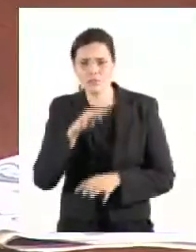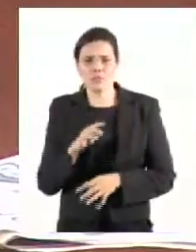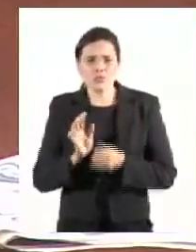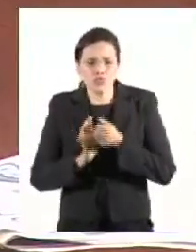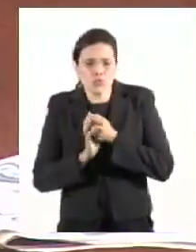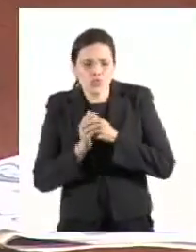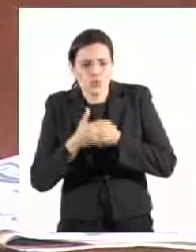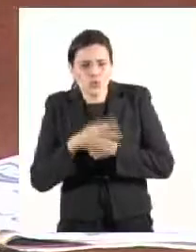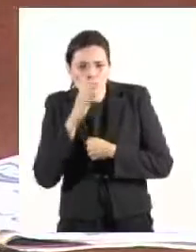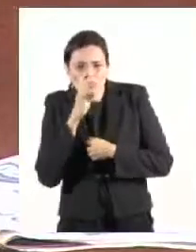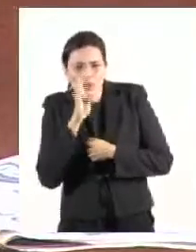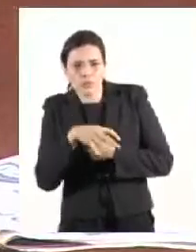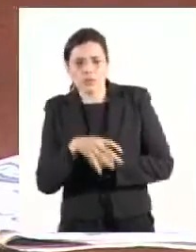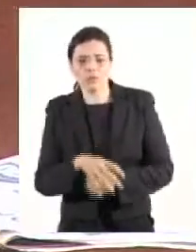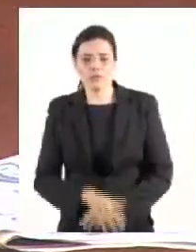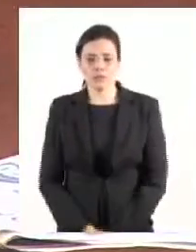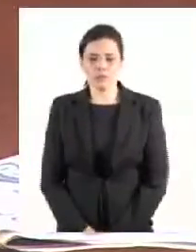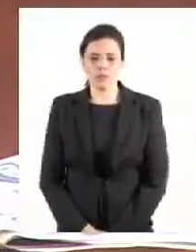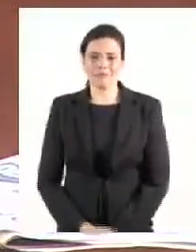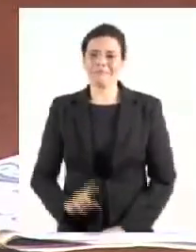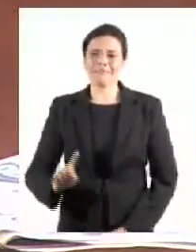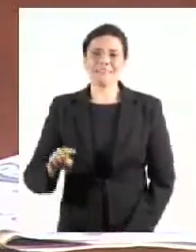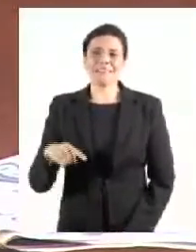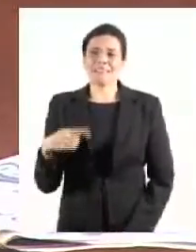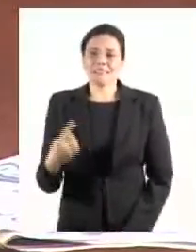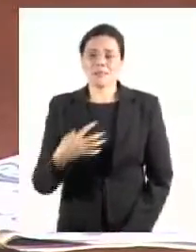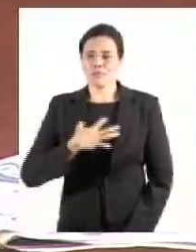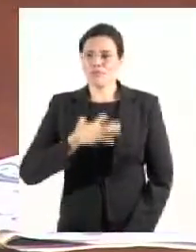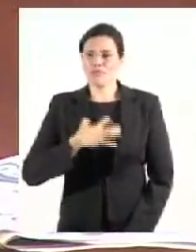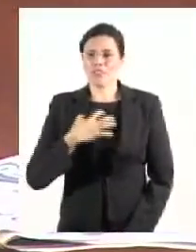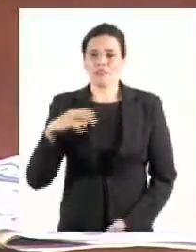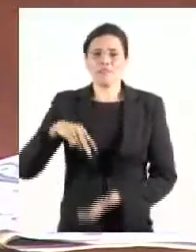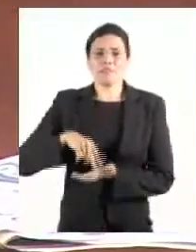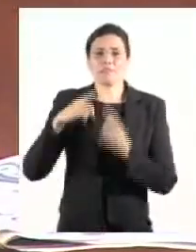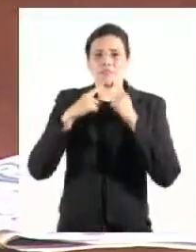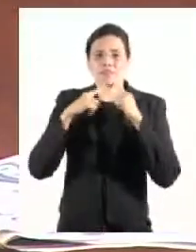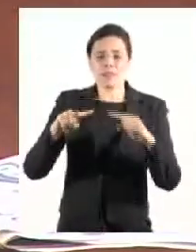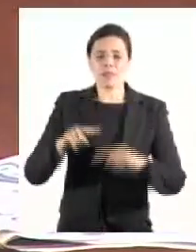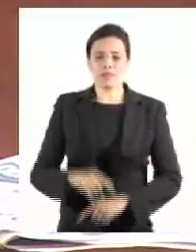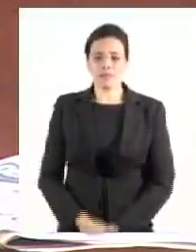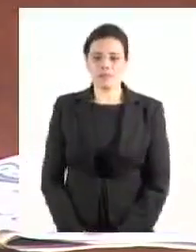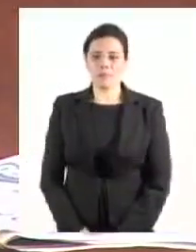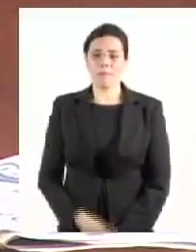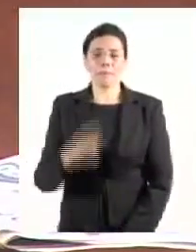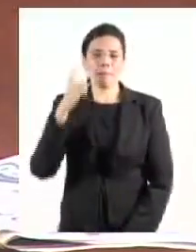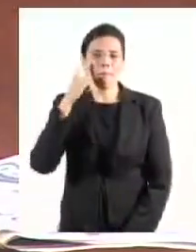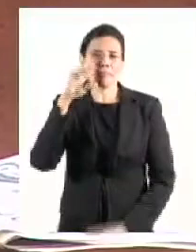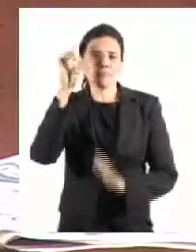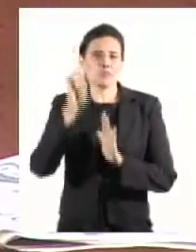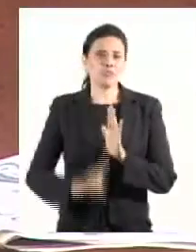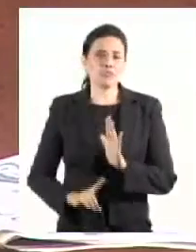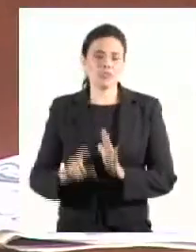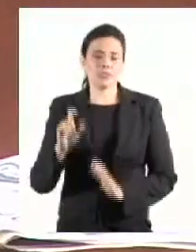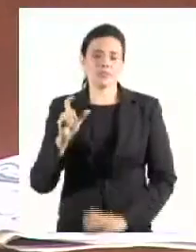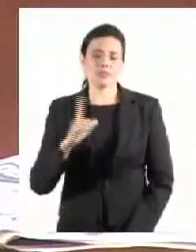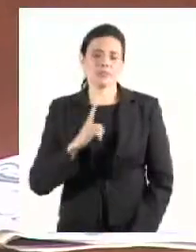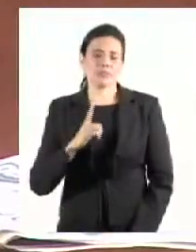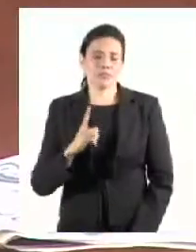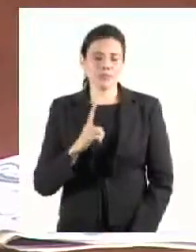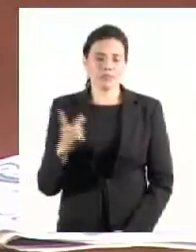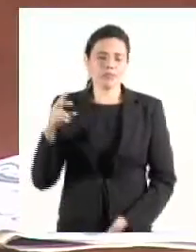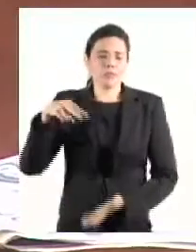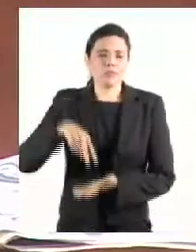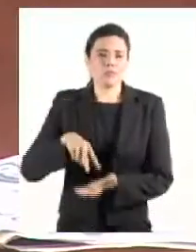chega aqui dizer, e vem dizer. E se acha no direito de subir nessa tribuna para